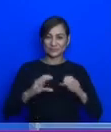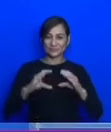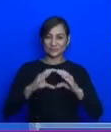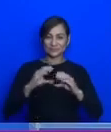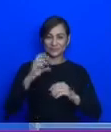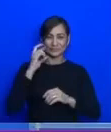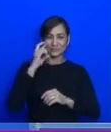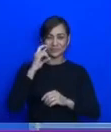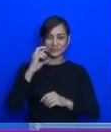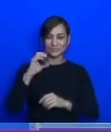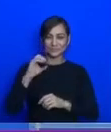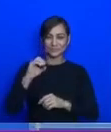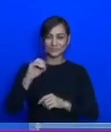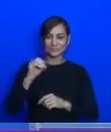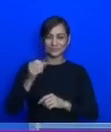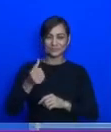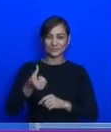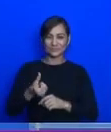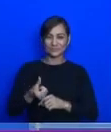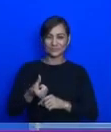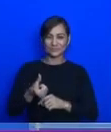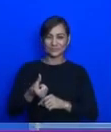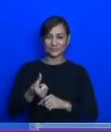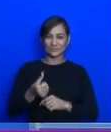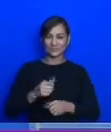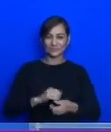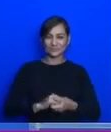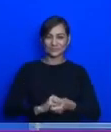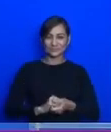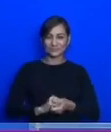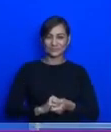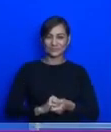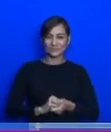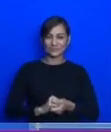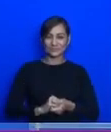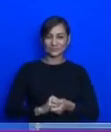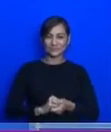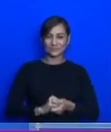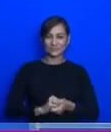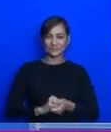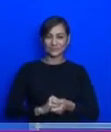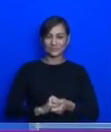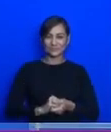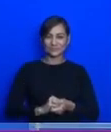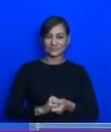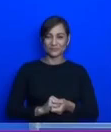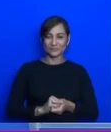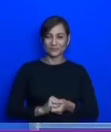Bola rosa, número 06. Rosa, 06.